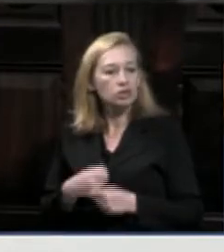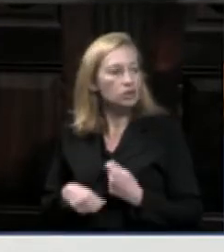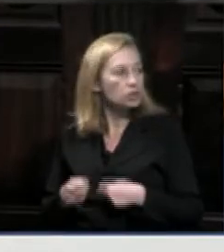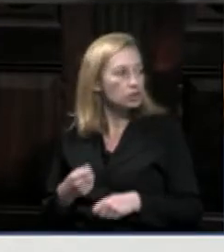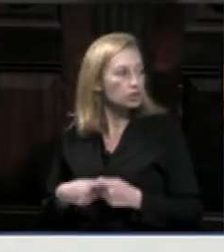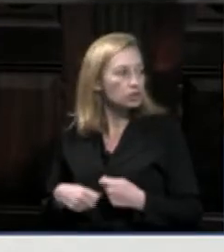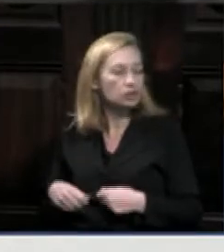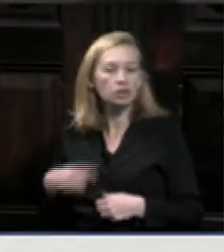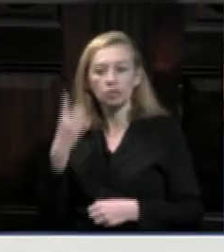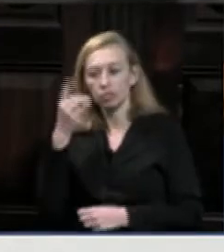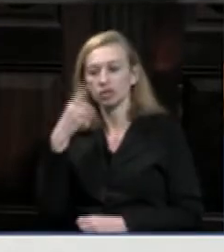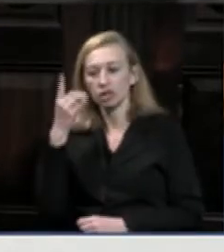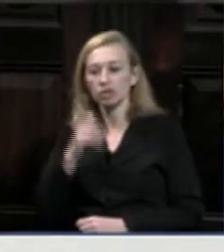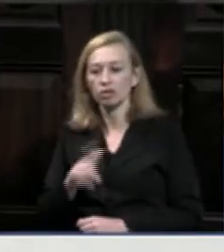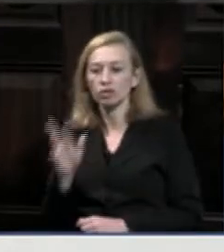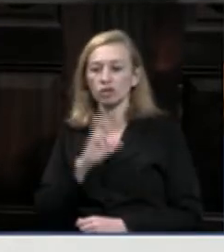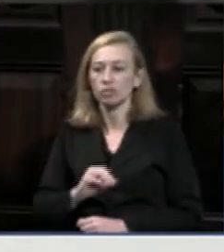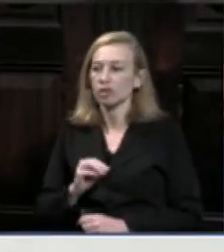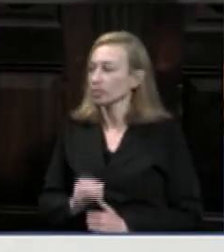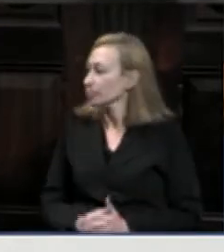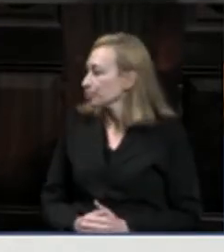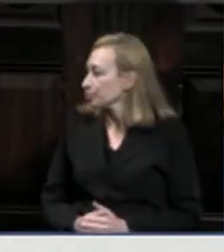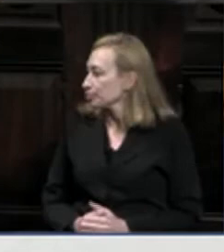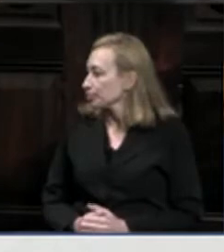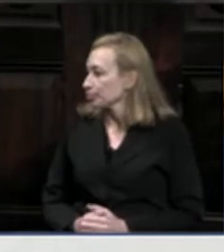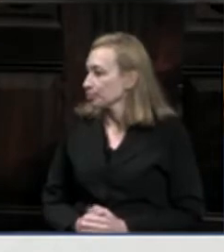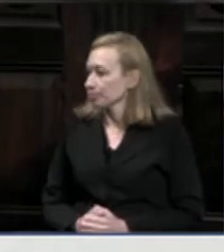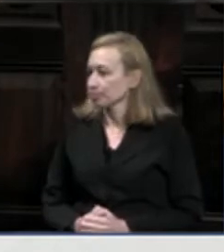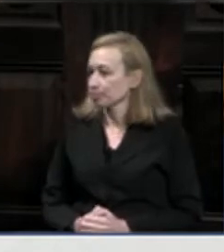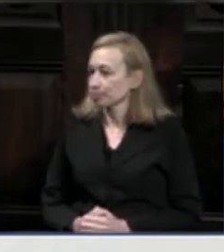Controle, deputado Luiz Paulo.